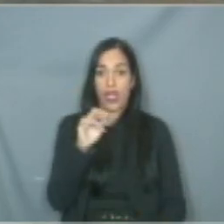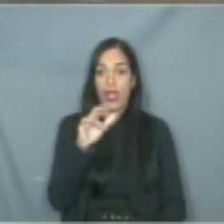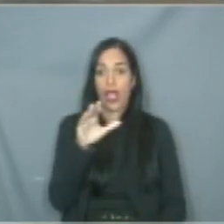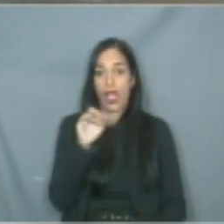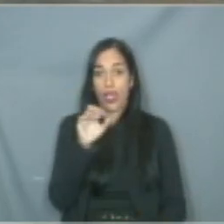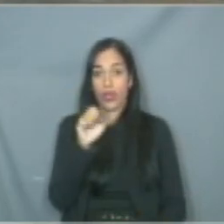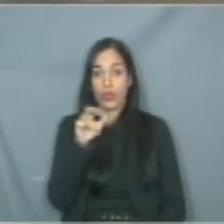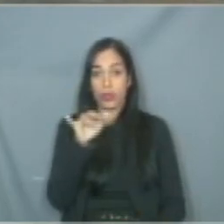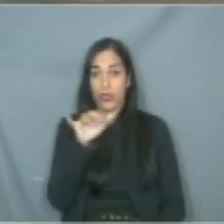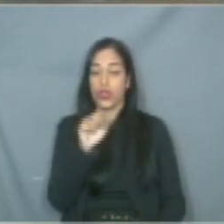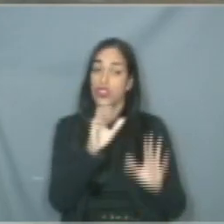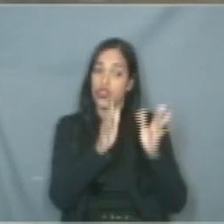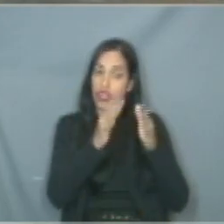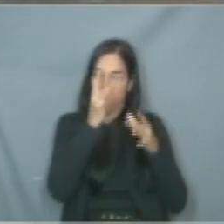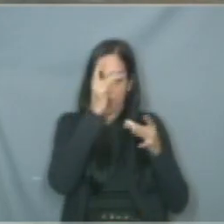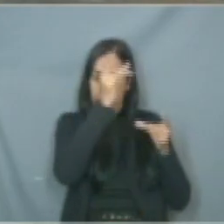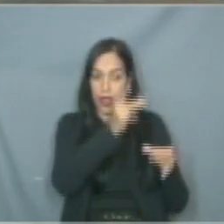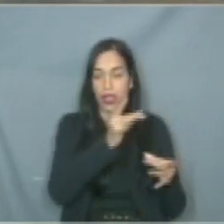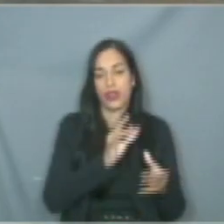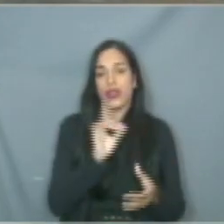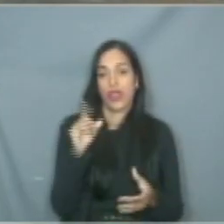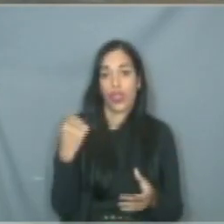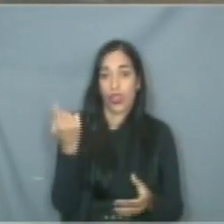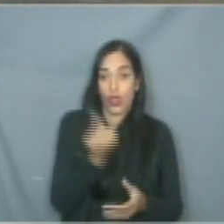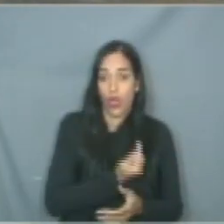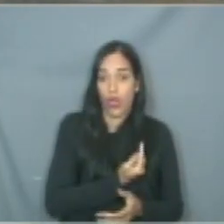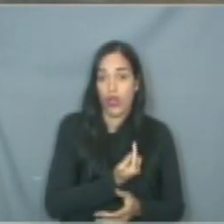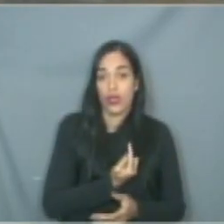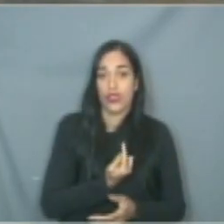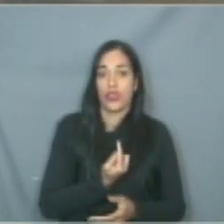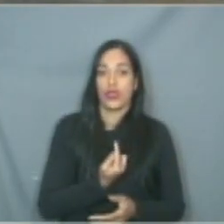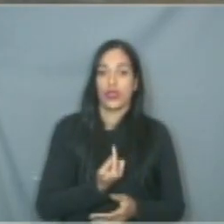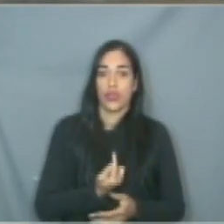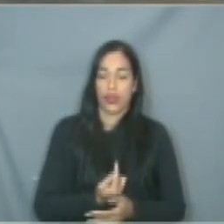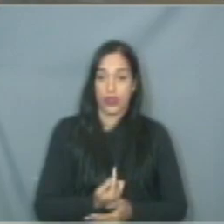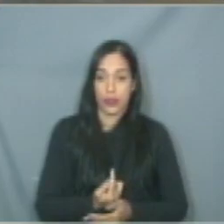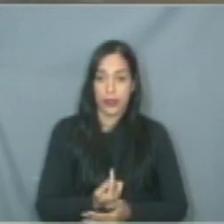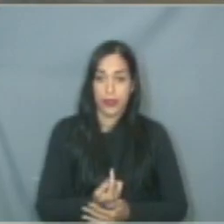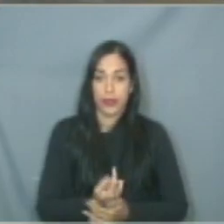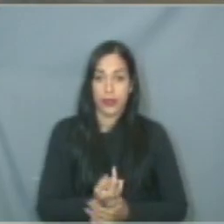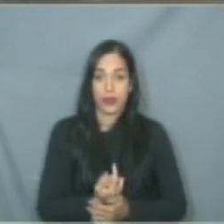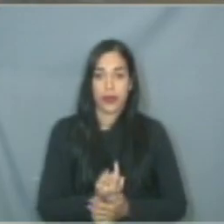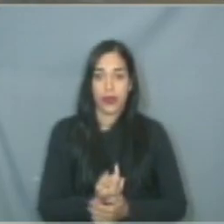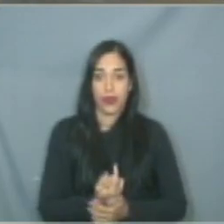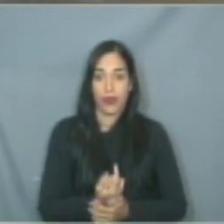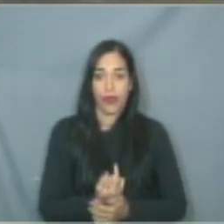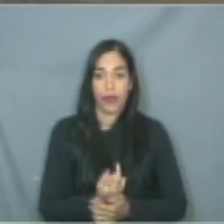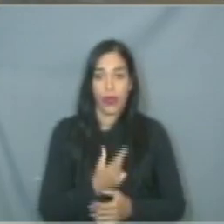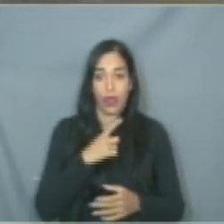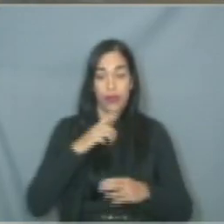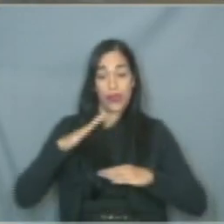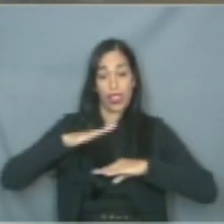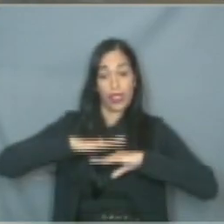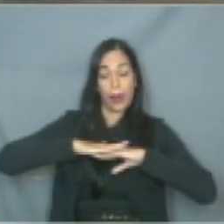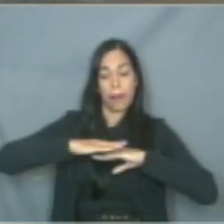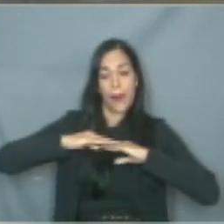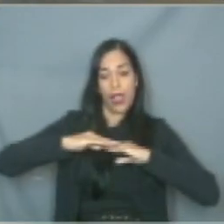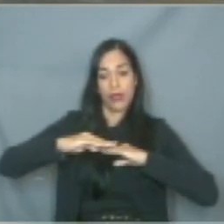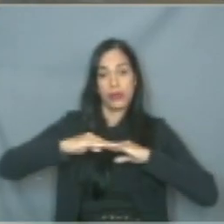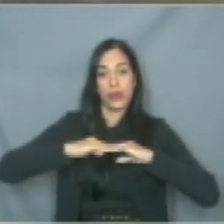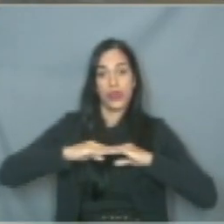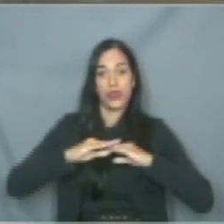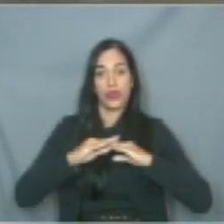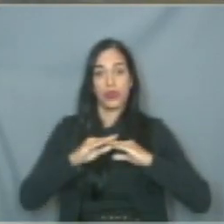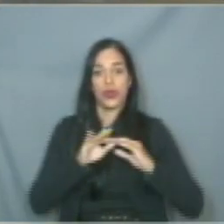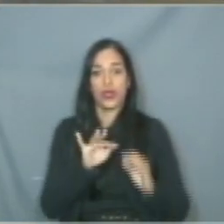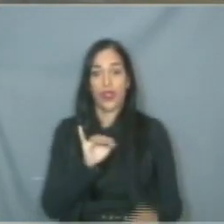já já, a gente, quando estabelece que a gente vai ter tampas de bueiros com fibra